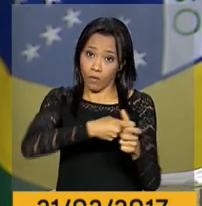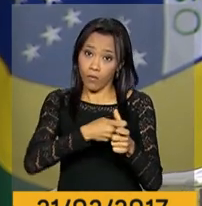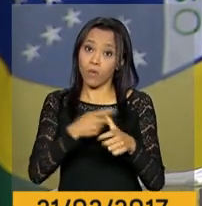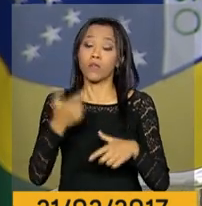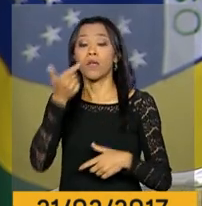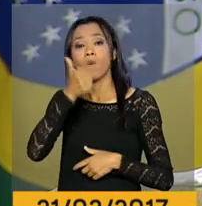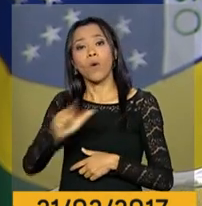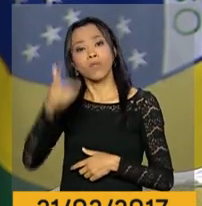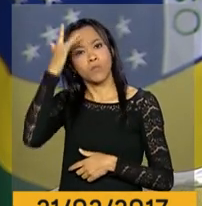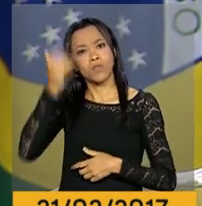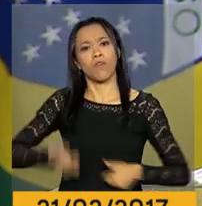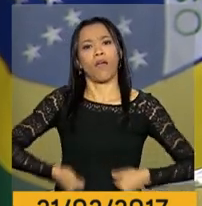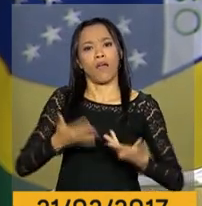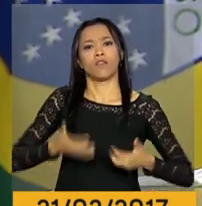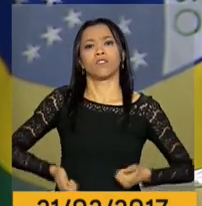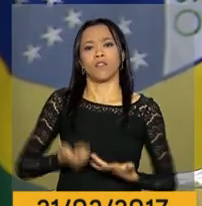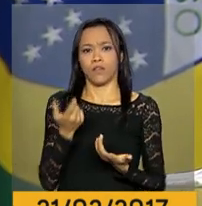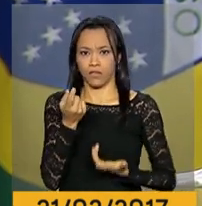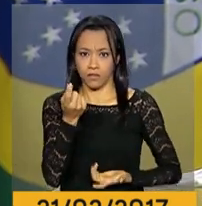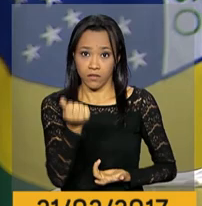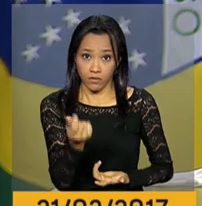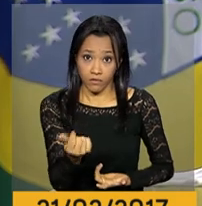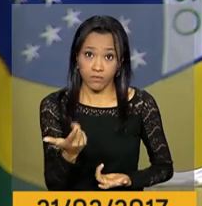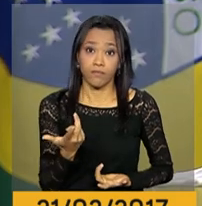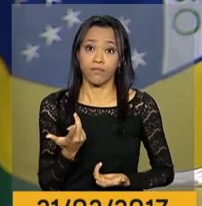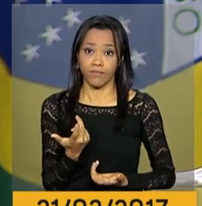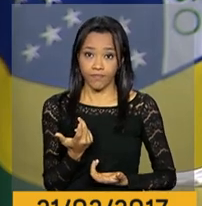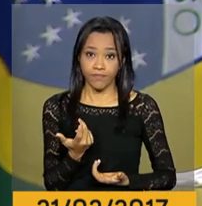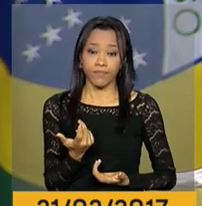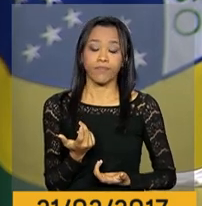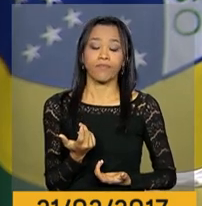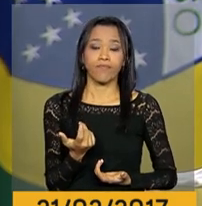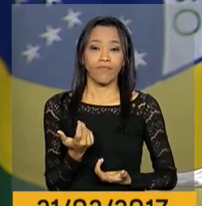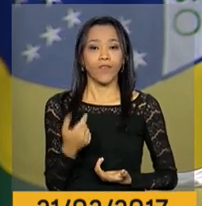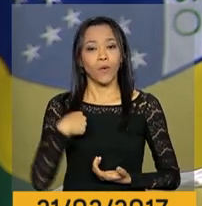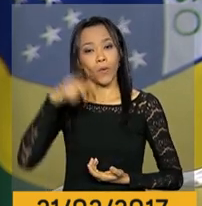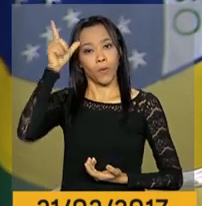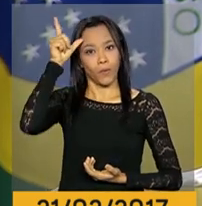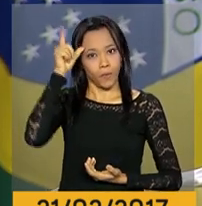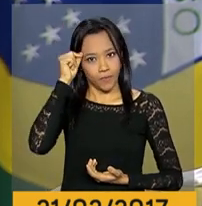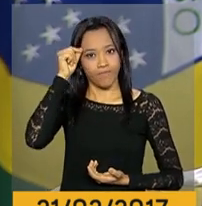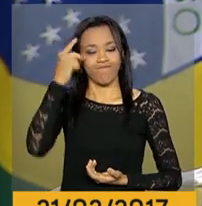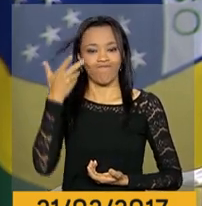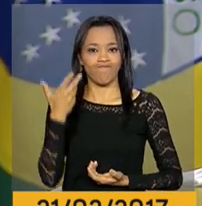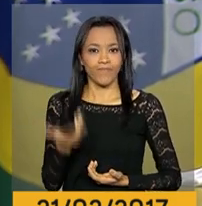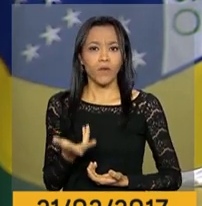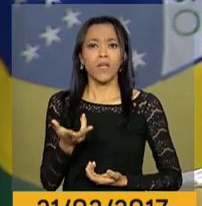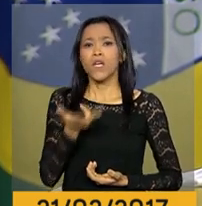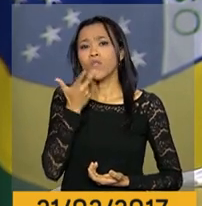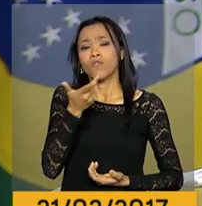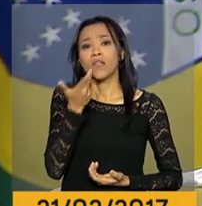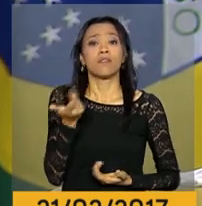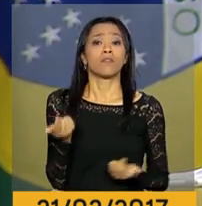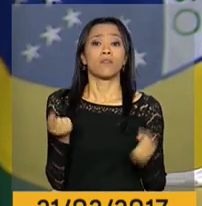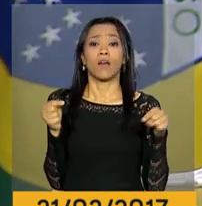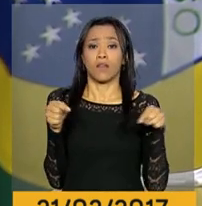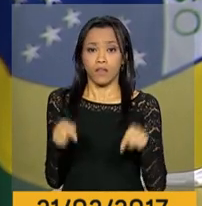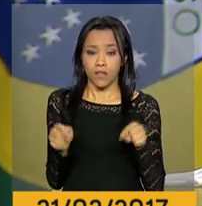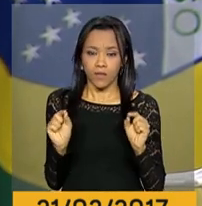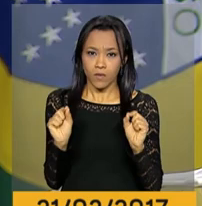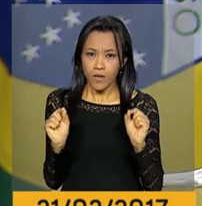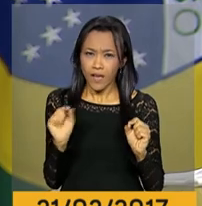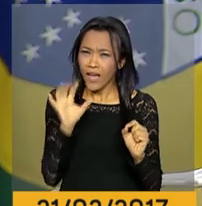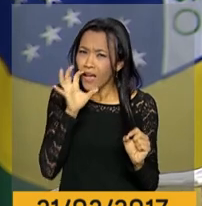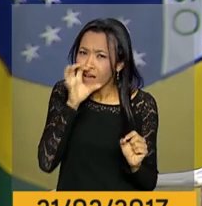gastar esse dinheiro eh eh com muita tranquilidade e eu tô dando fatos eh